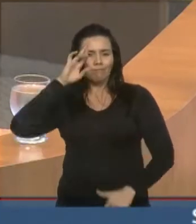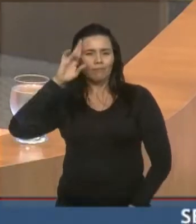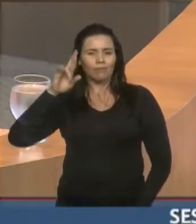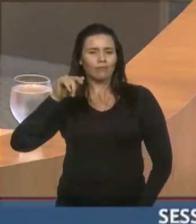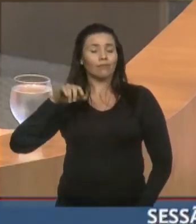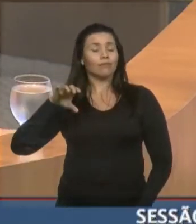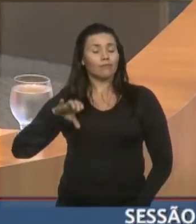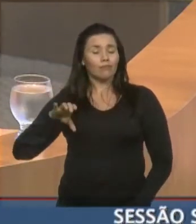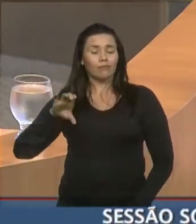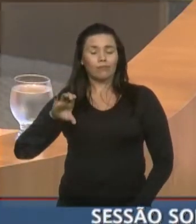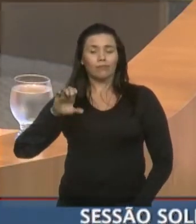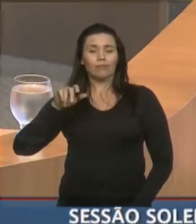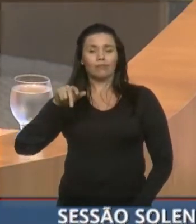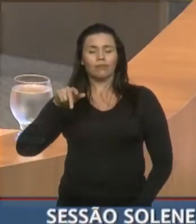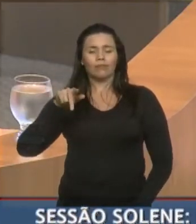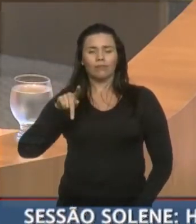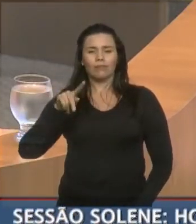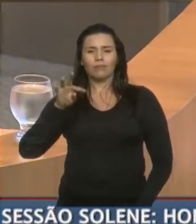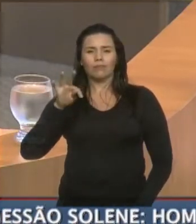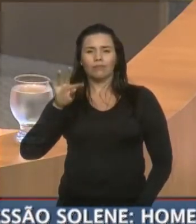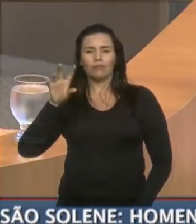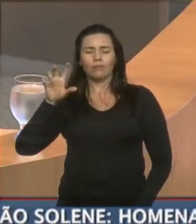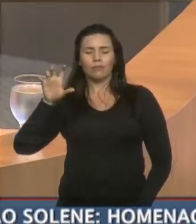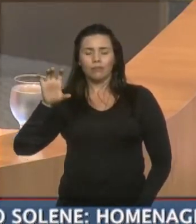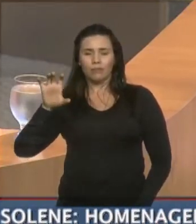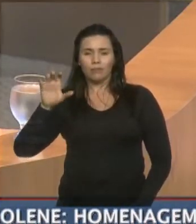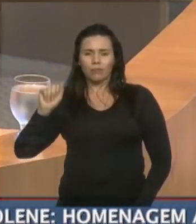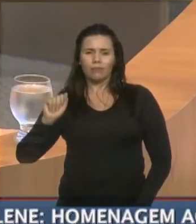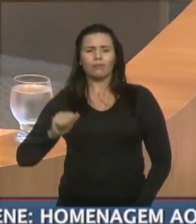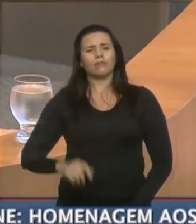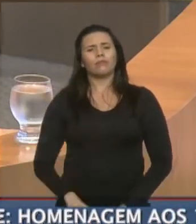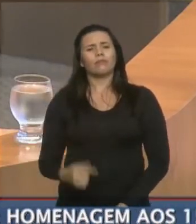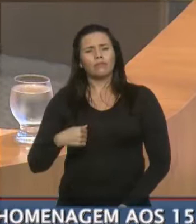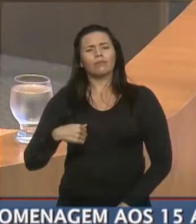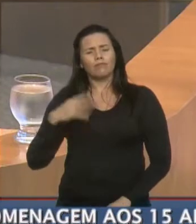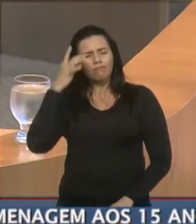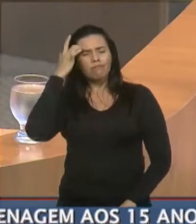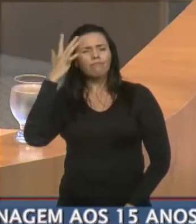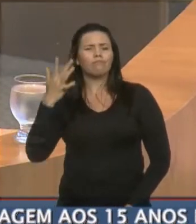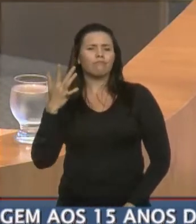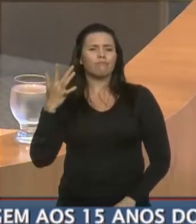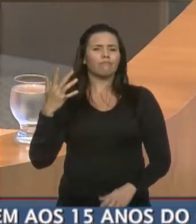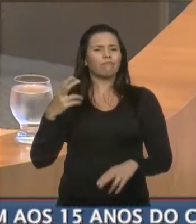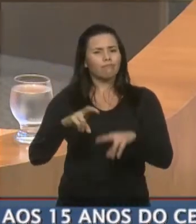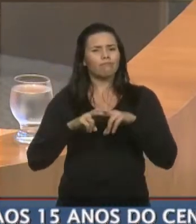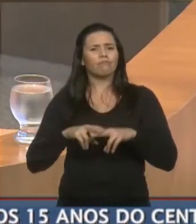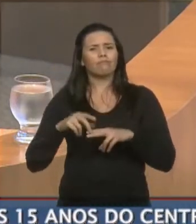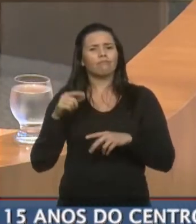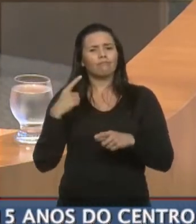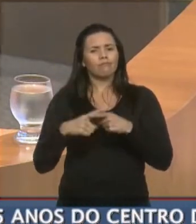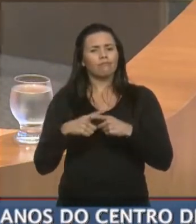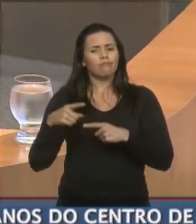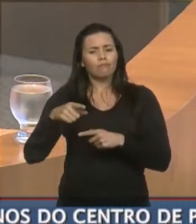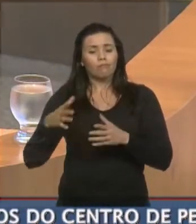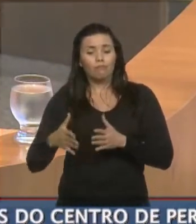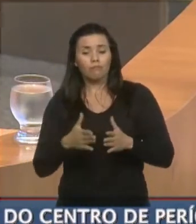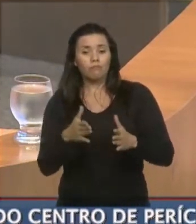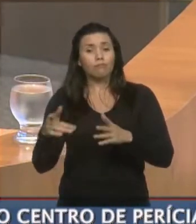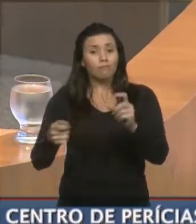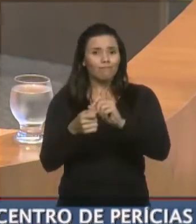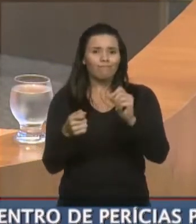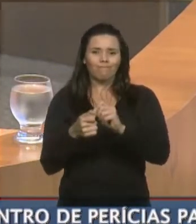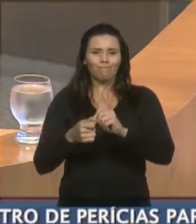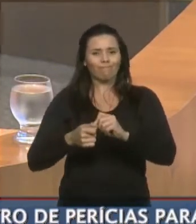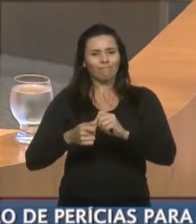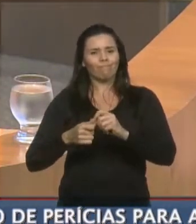faz-nos experimentar grande sentimento de responsabilidade. Haja vista a importância social do órgão como ente